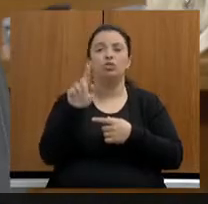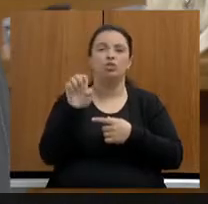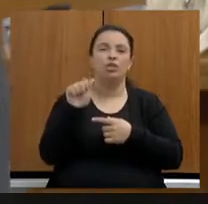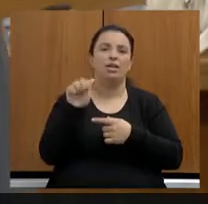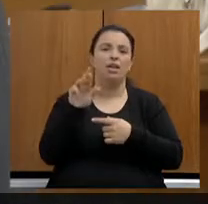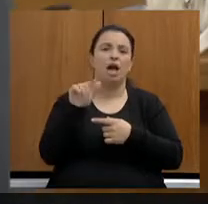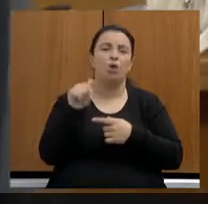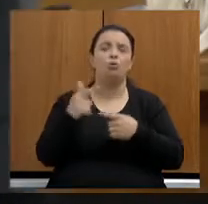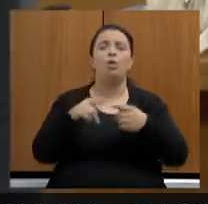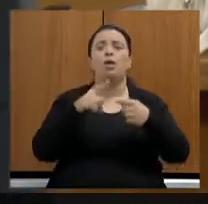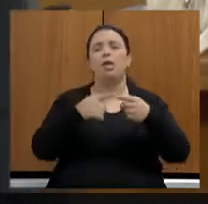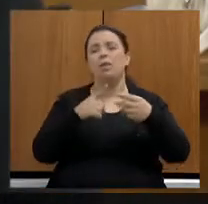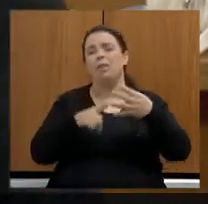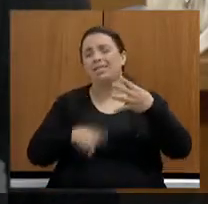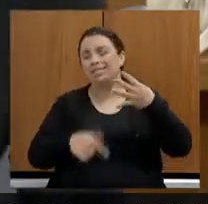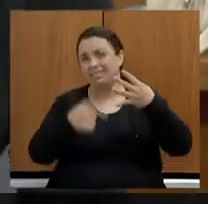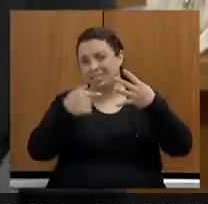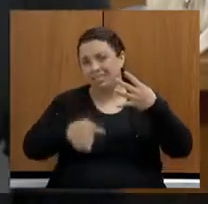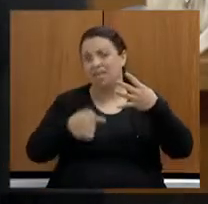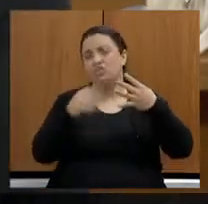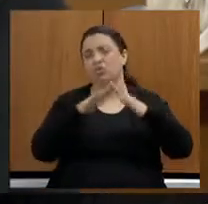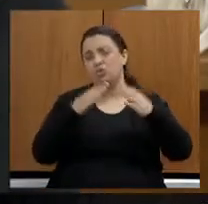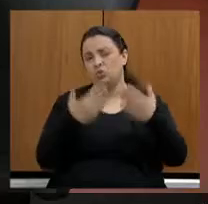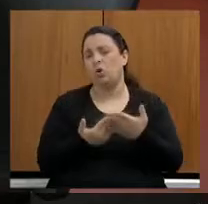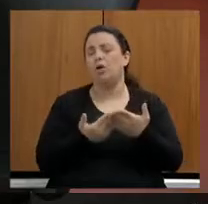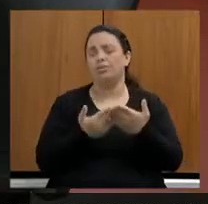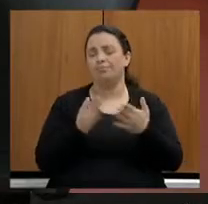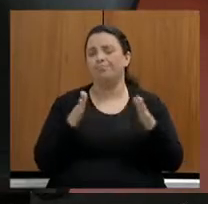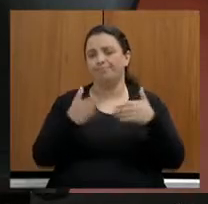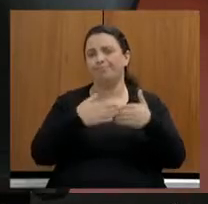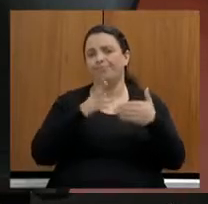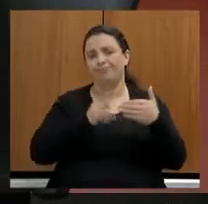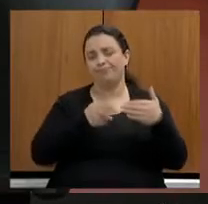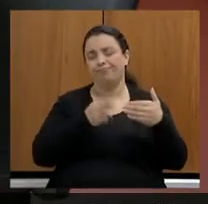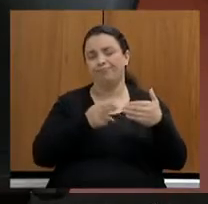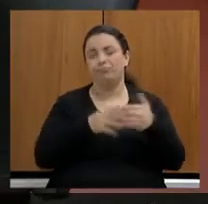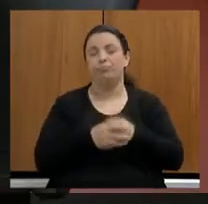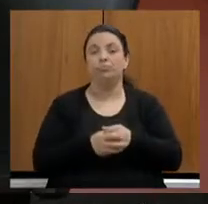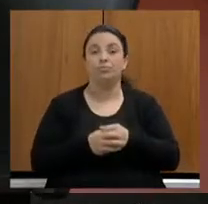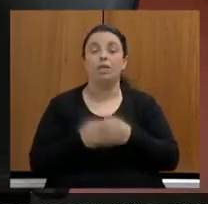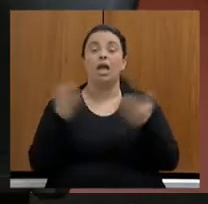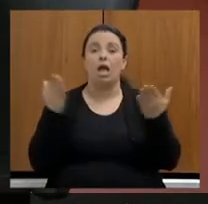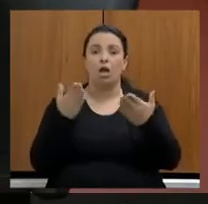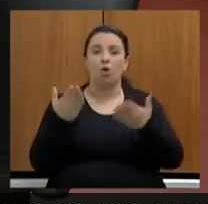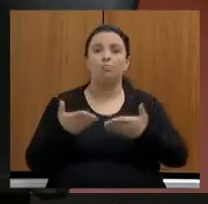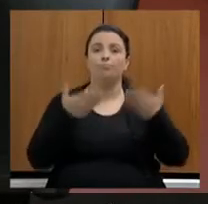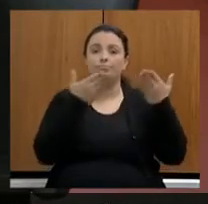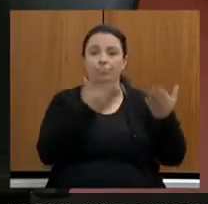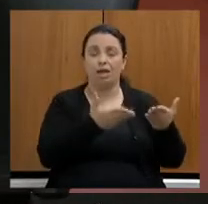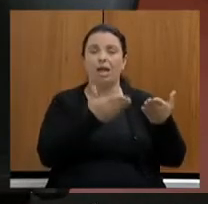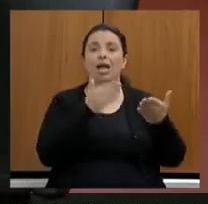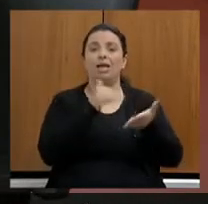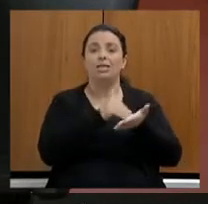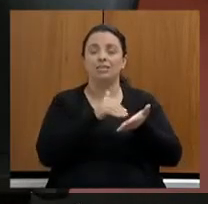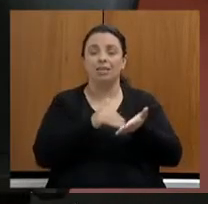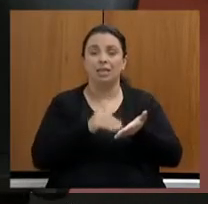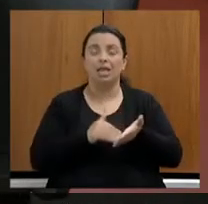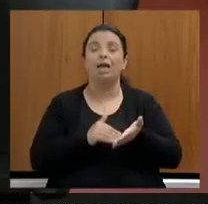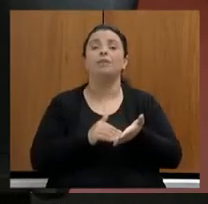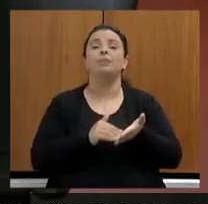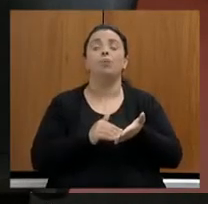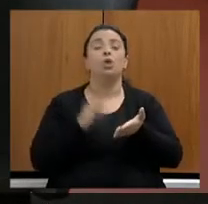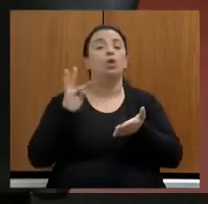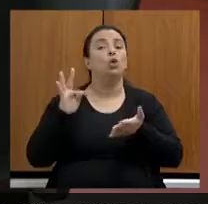Minas muito obrigada obrigada secretária a secretária agora todos os deputados inscritos